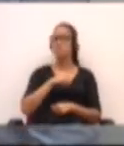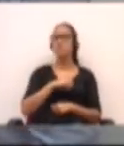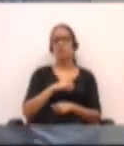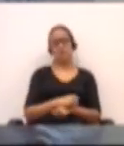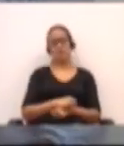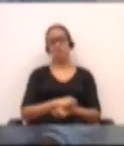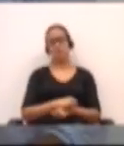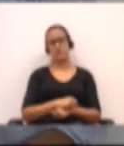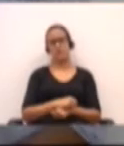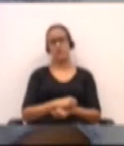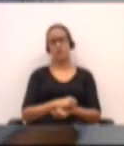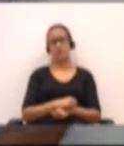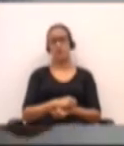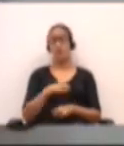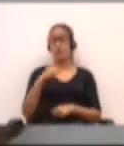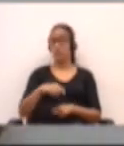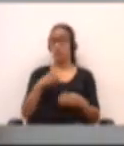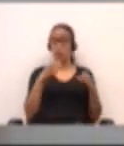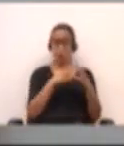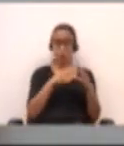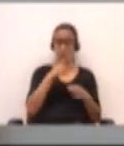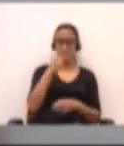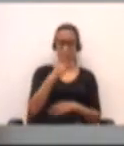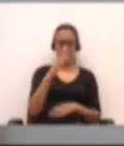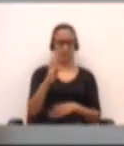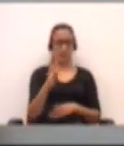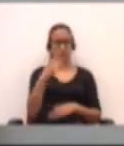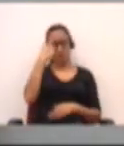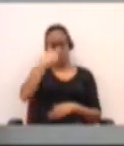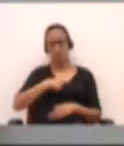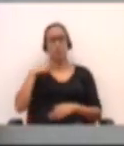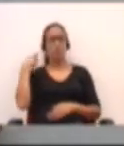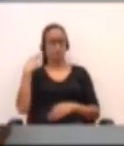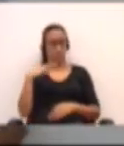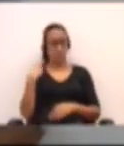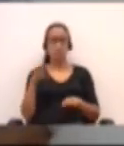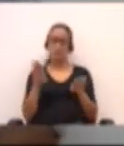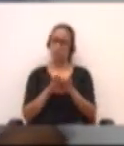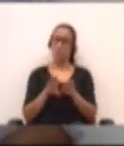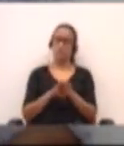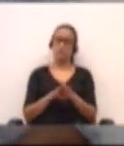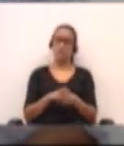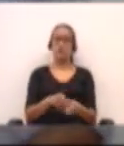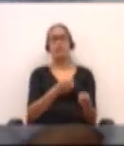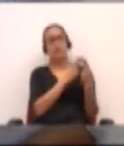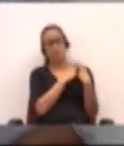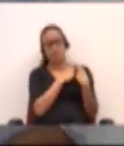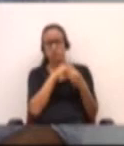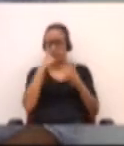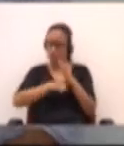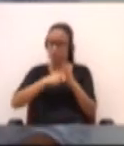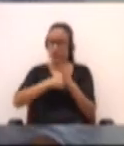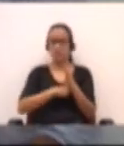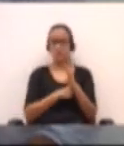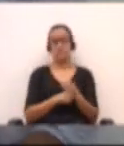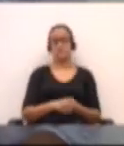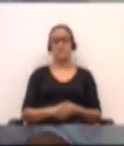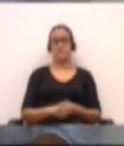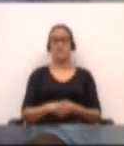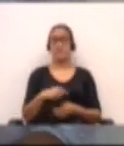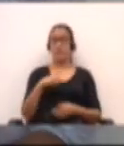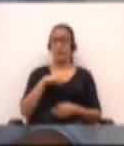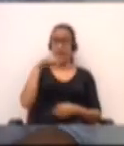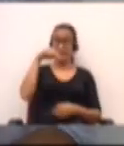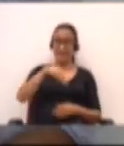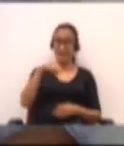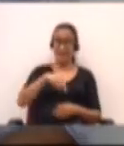inegociável do Partido dos Trabalhadores e deste que vos fala. Aqui em Limeira, nós temos um assentamento de reforma agrária, o Elizabeth